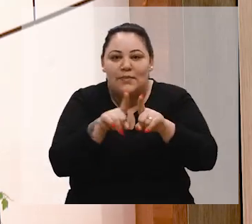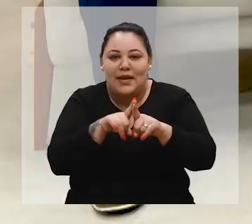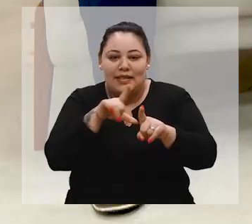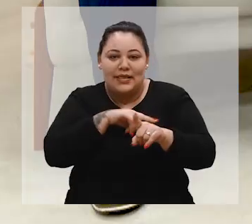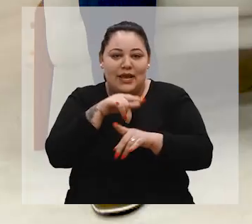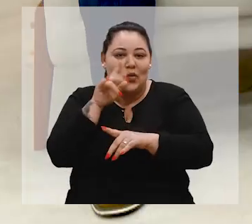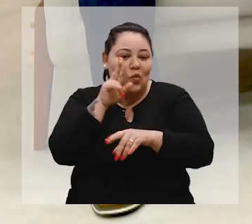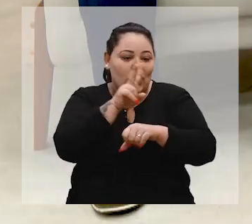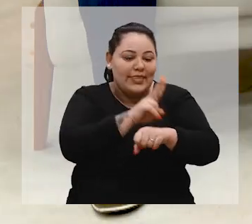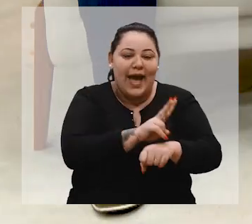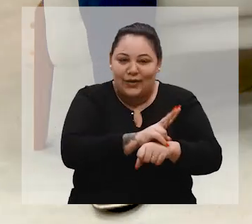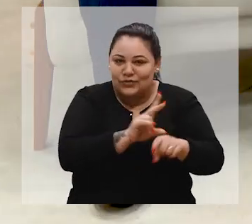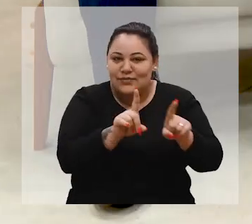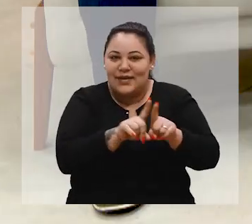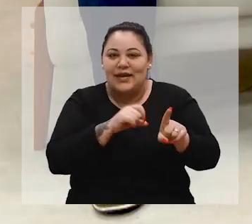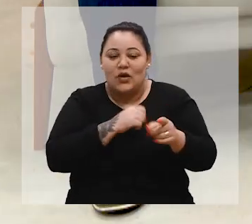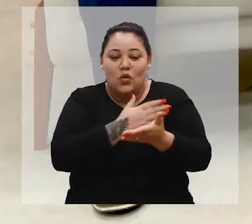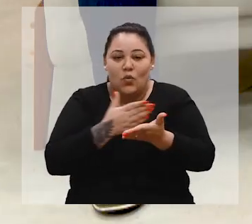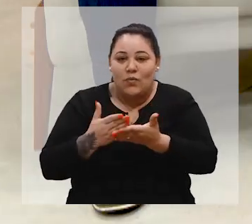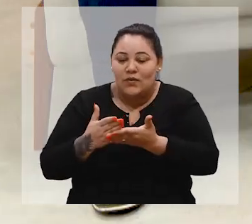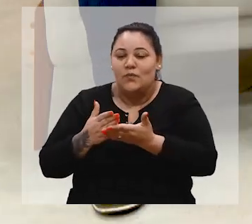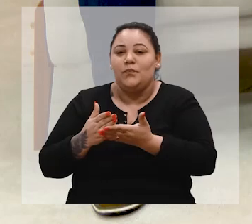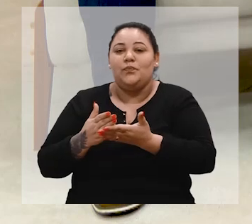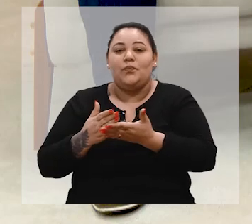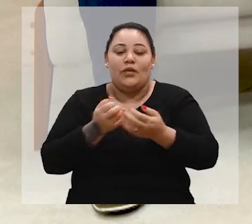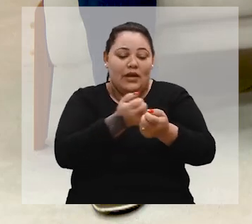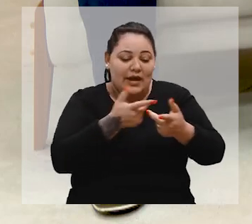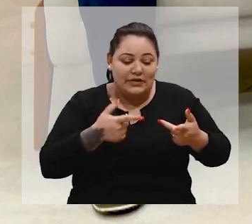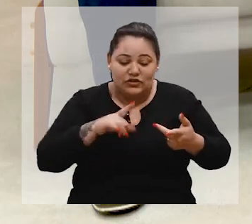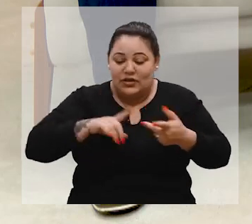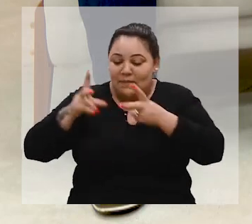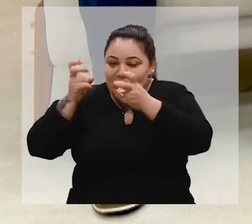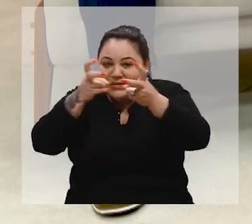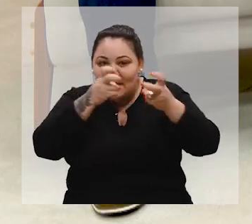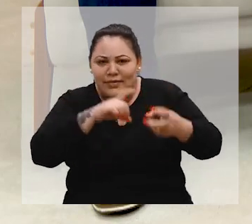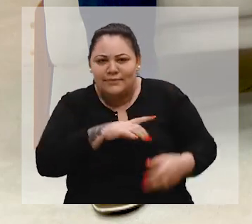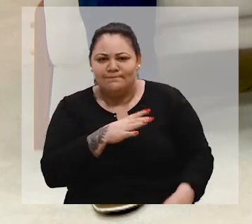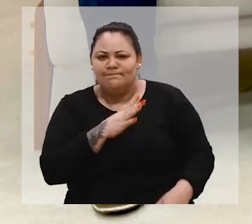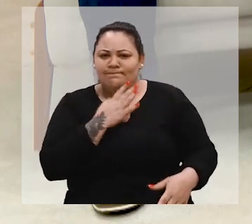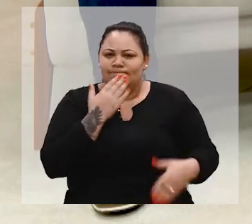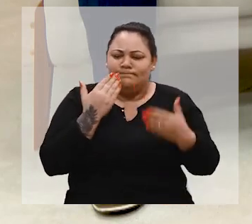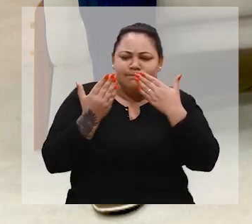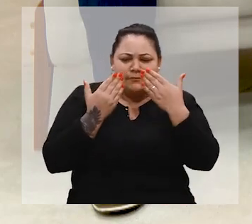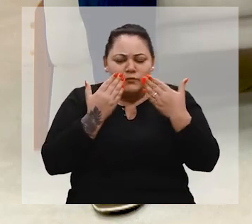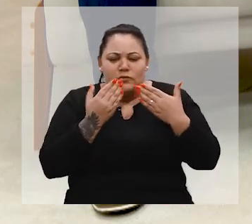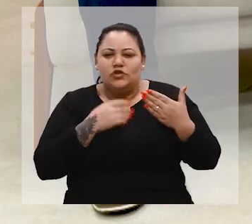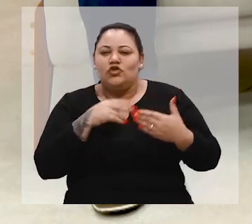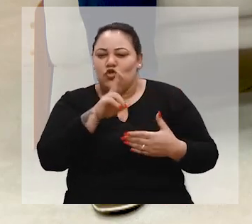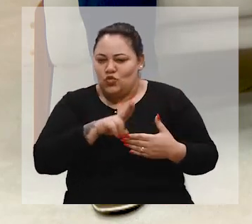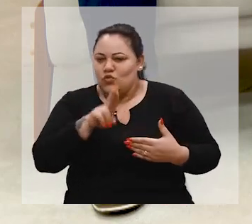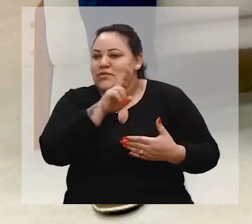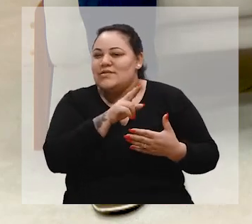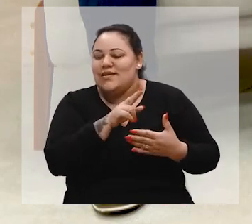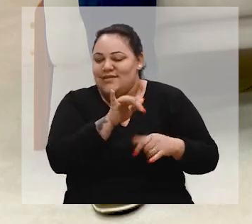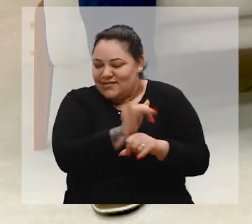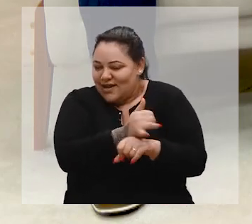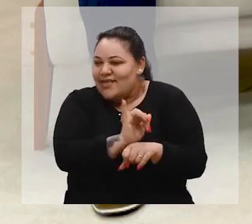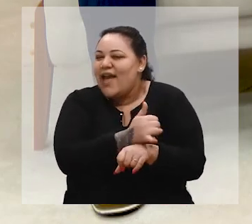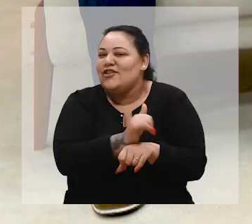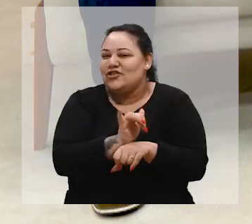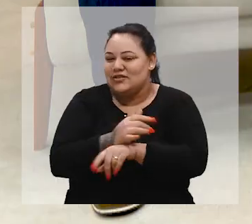estabelecida e também em casos onde que a gente percebe que existe alguma suspeita, através do uso da ferramenta a gente